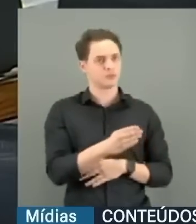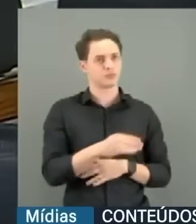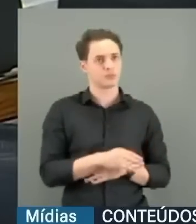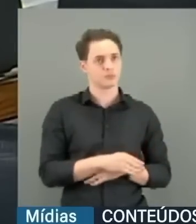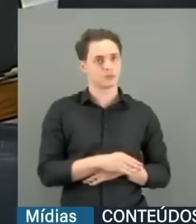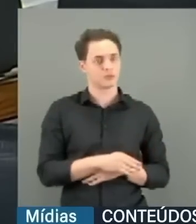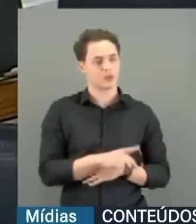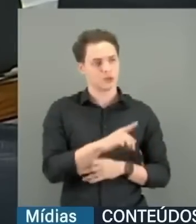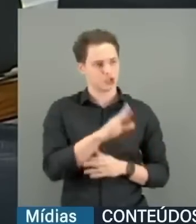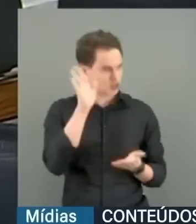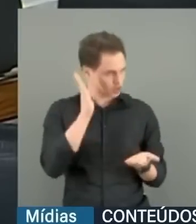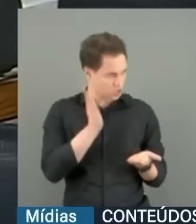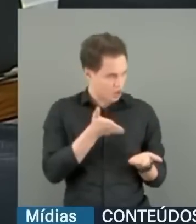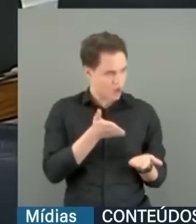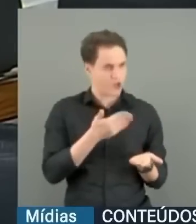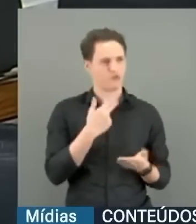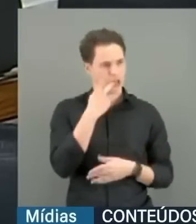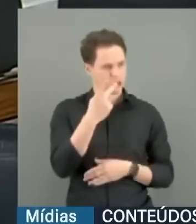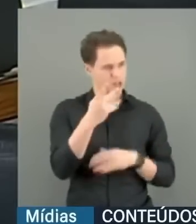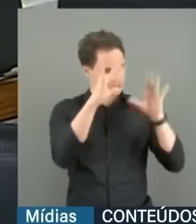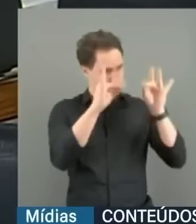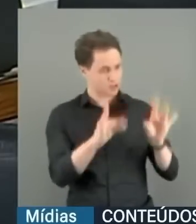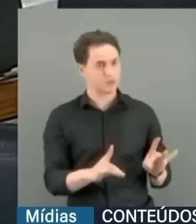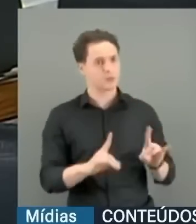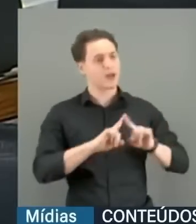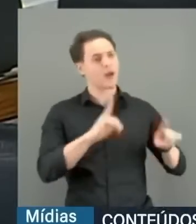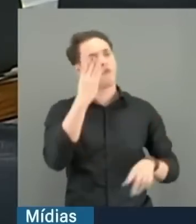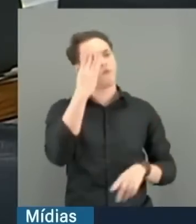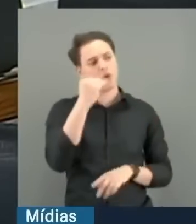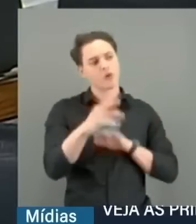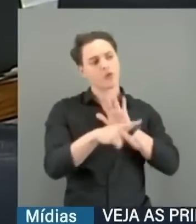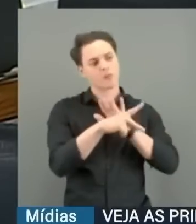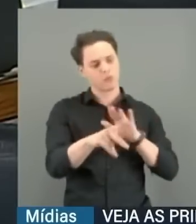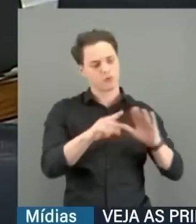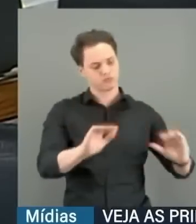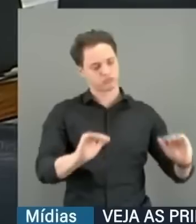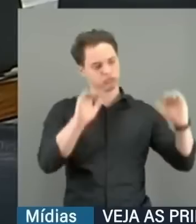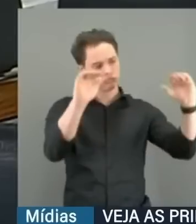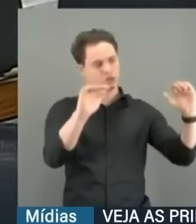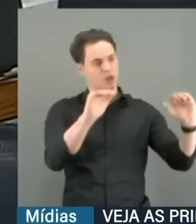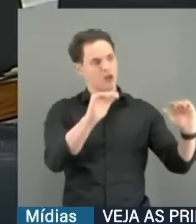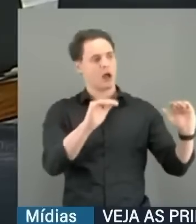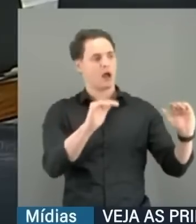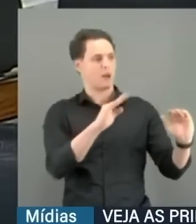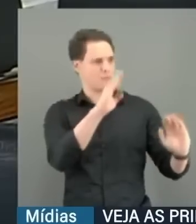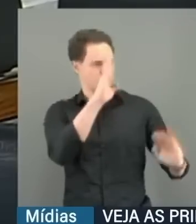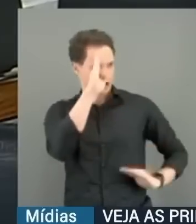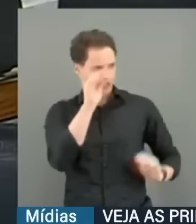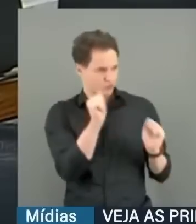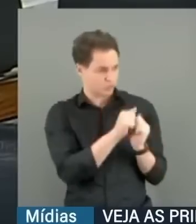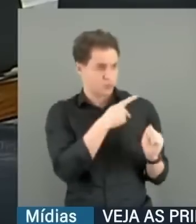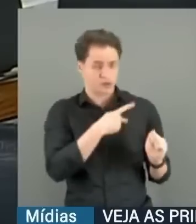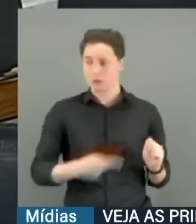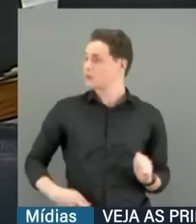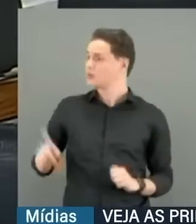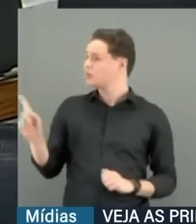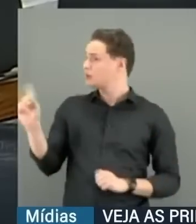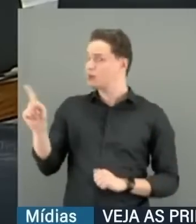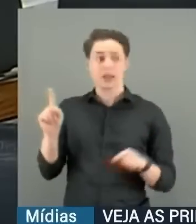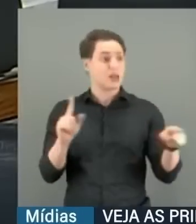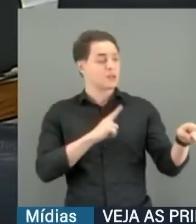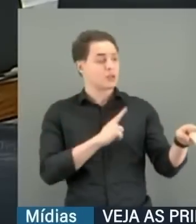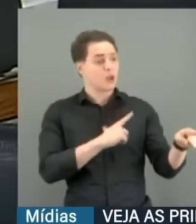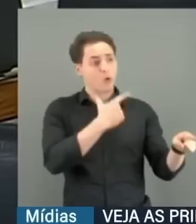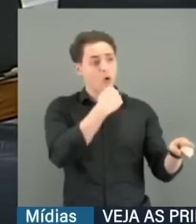senhor mesmo já registrou e já fez o detalhamento sobre ela. É uma foto do alto comando militar com o presidente da República? Claro que não. Lá está o comandante do